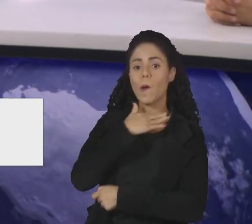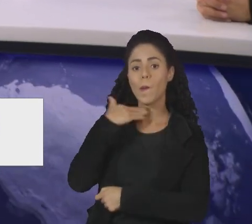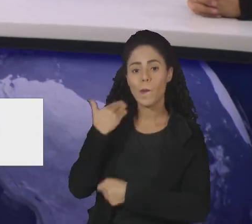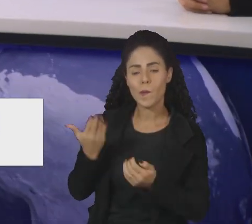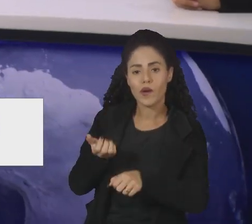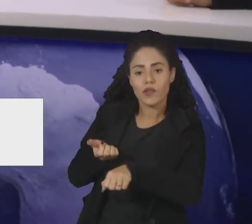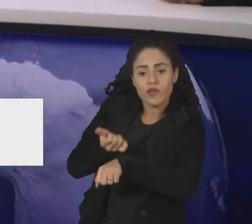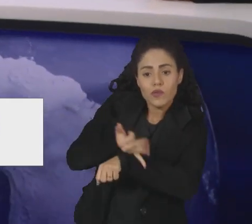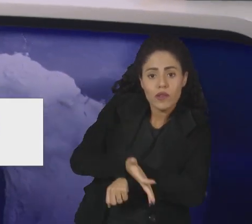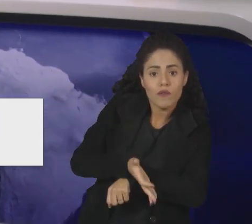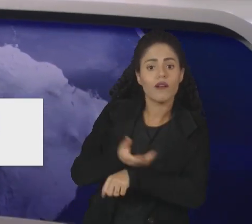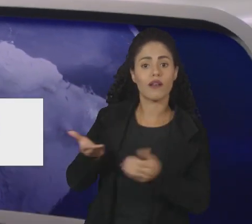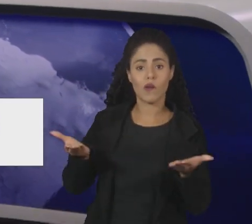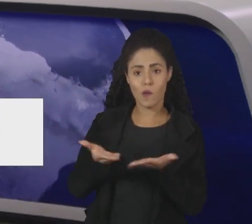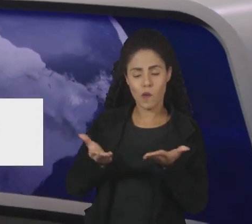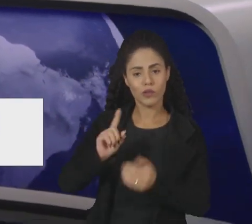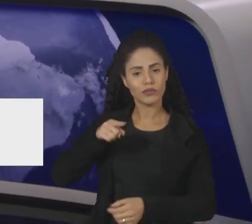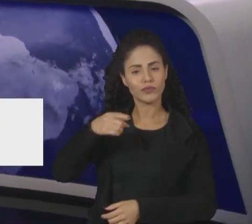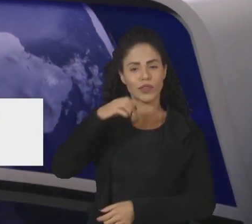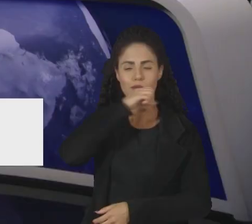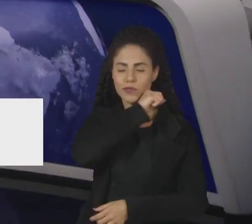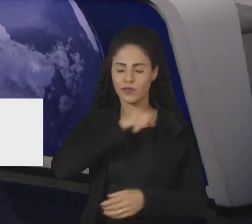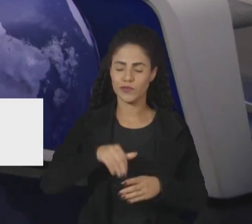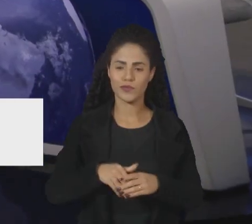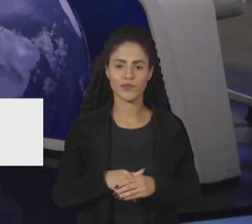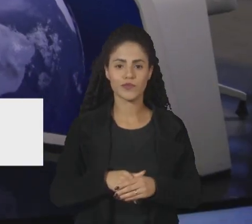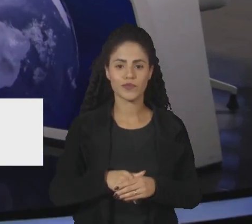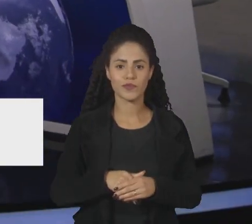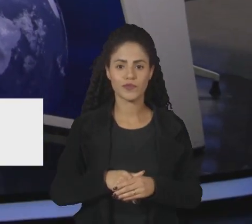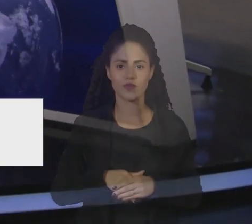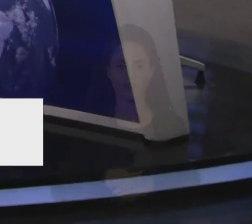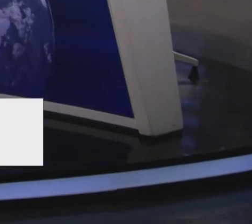aos 96 anos. Nós voltamos já já.